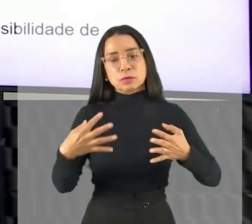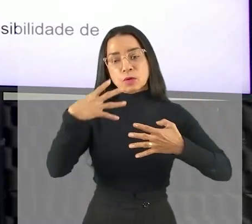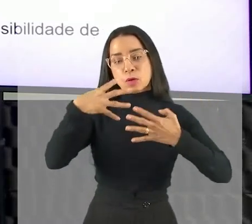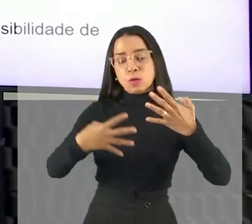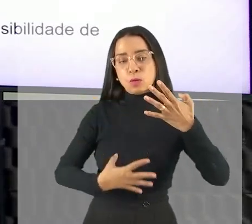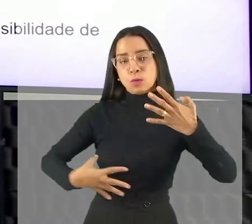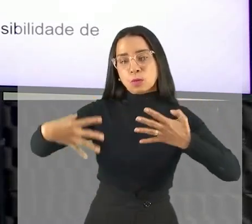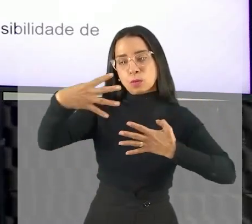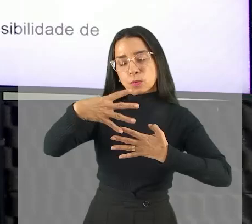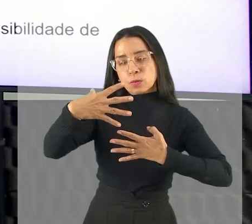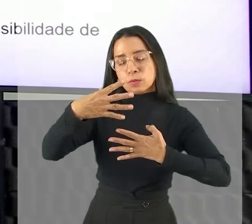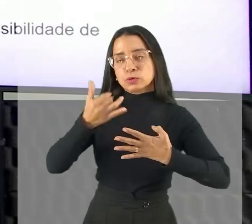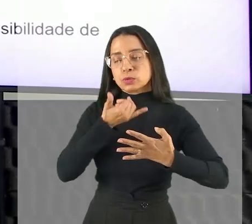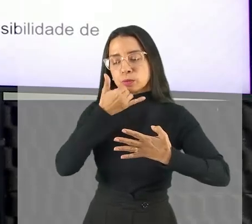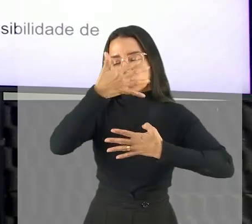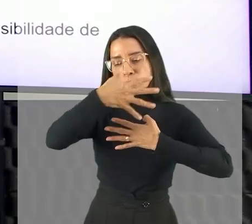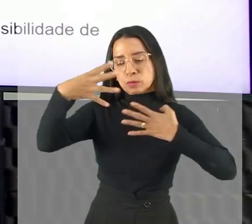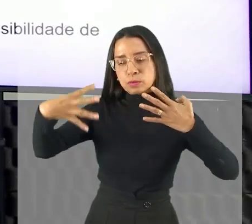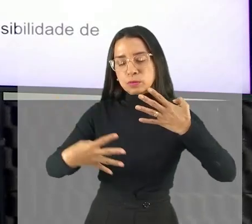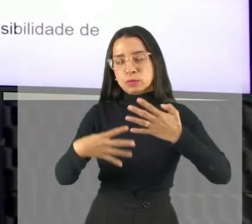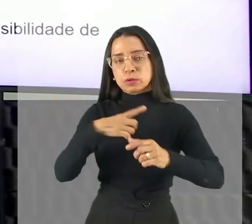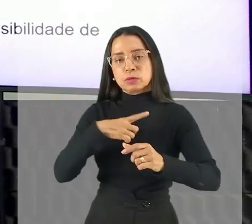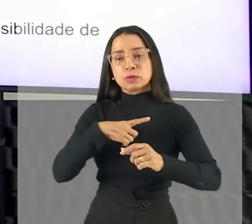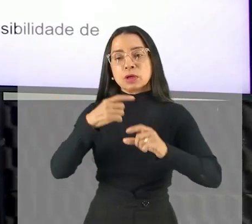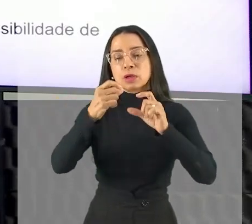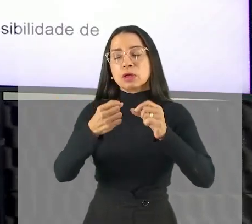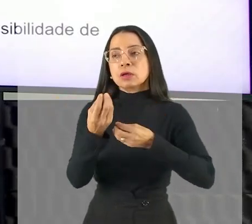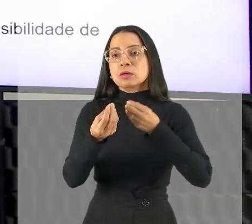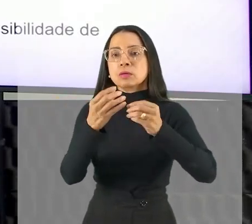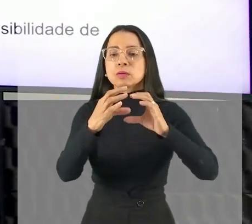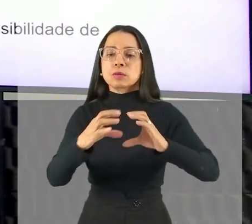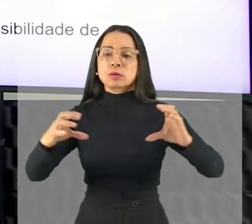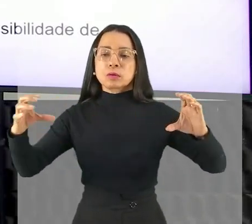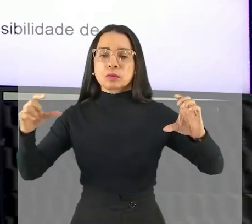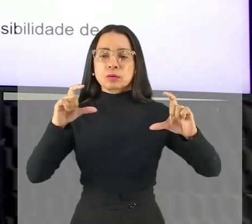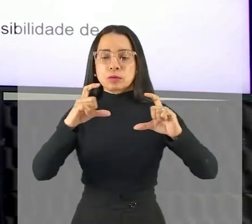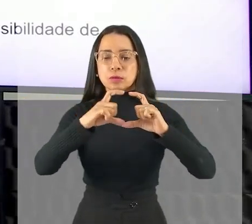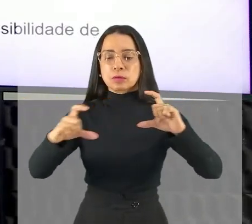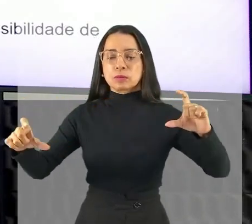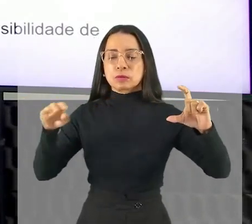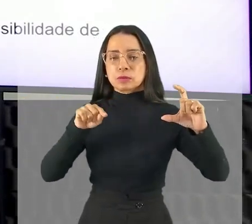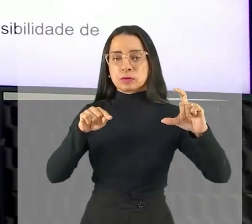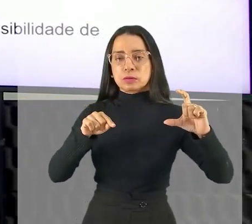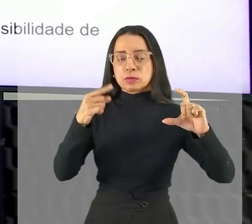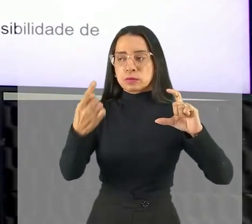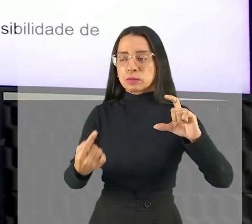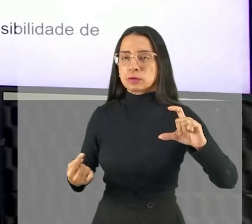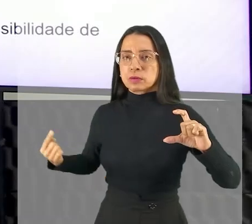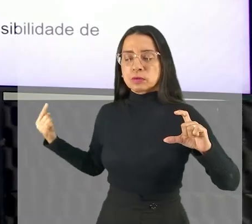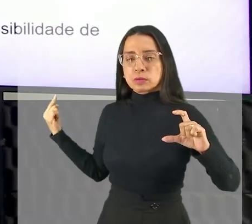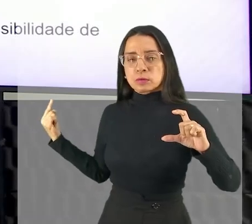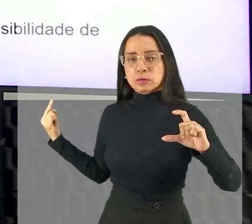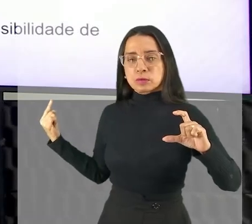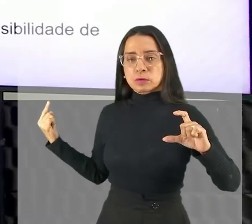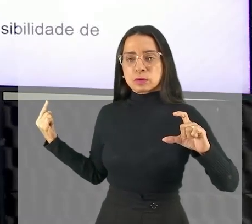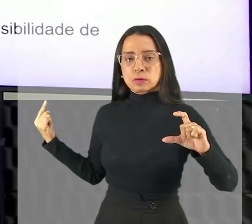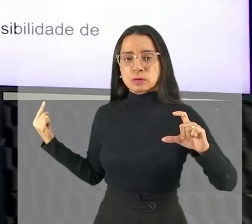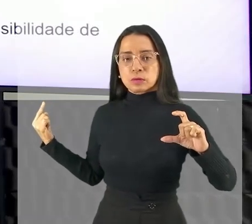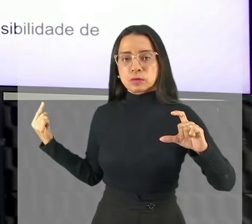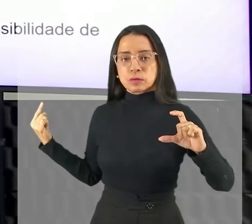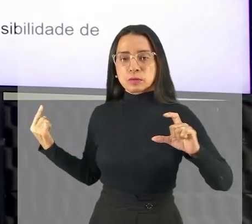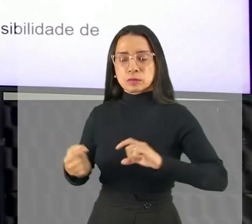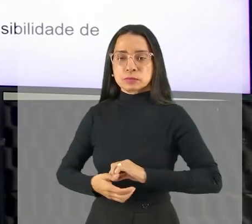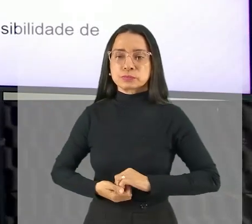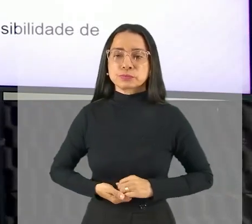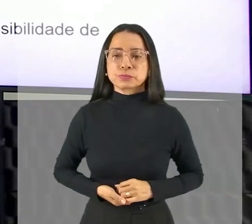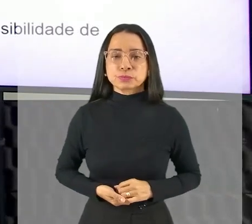né, de Álvaro de Azevedo, a gente tem como enunciado o núcleo temático do soneto citado é típico da segunda